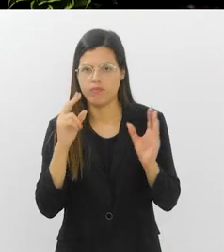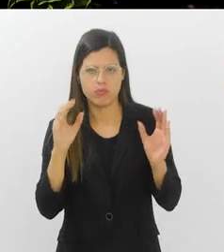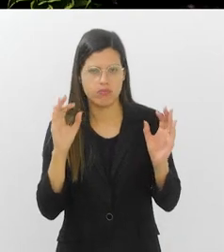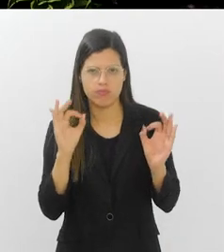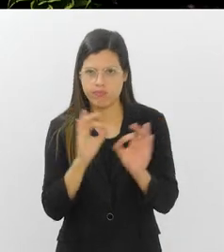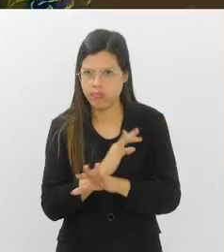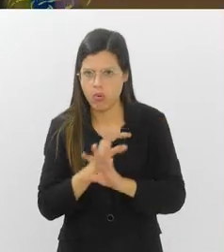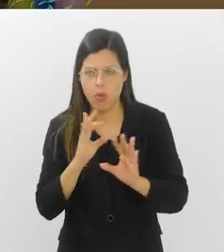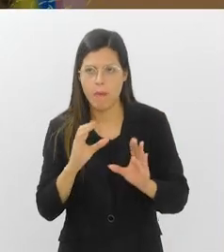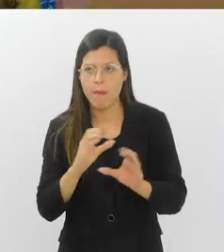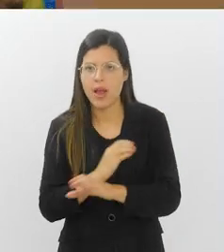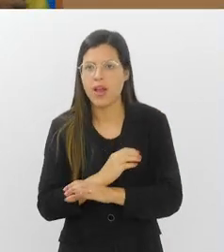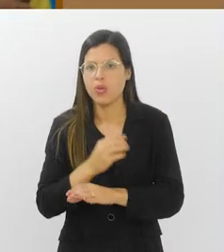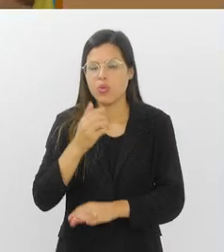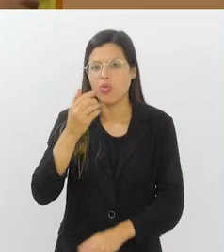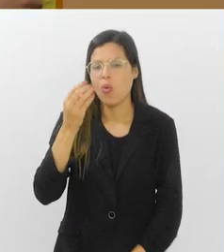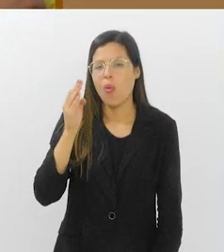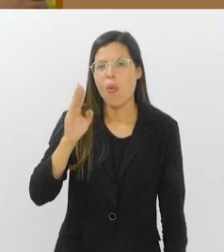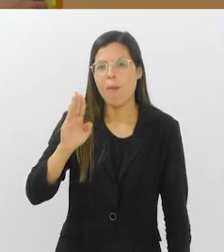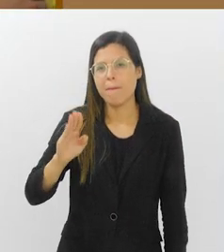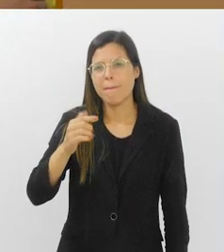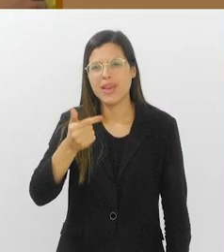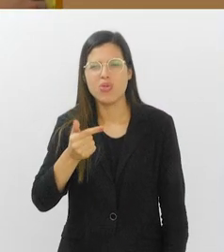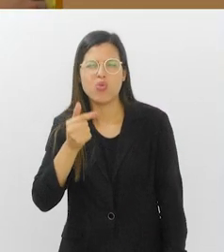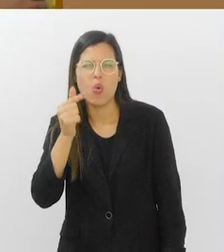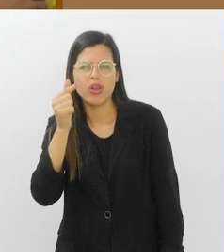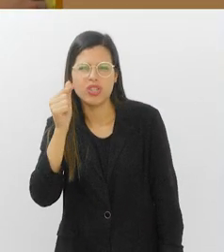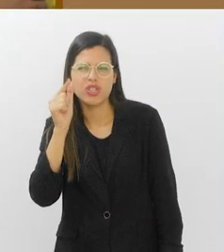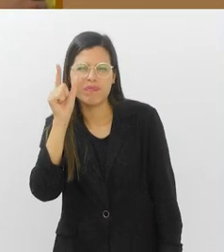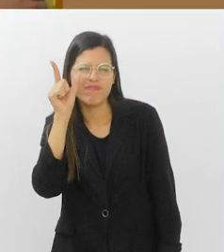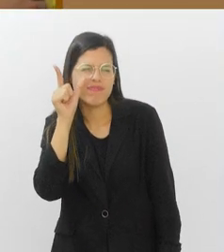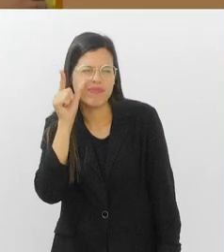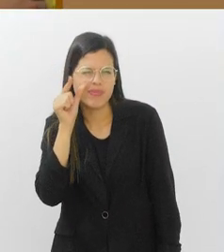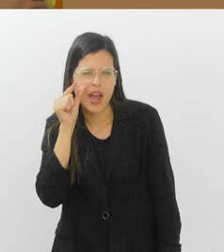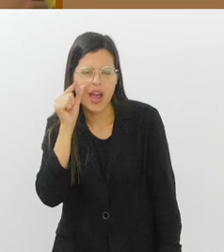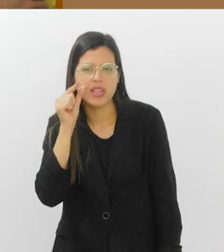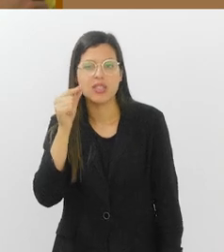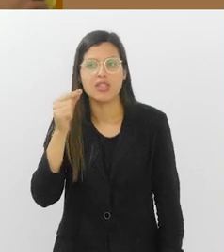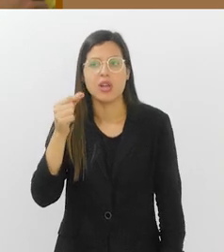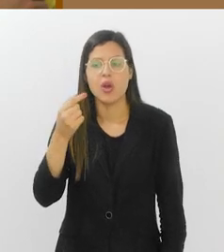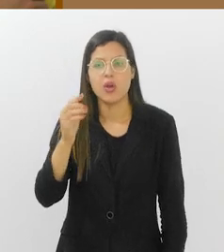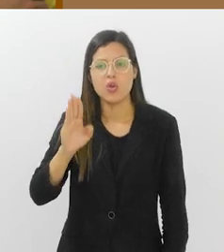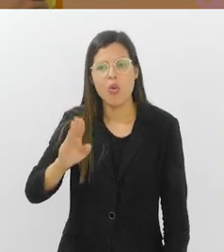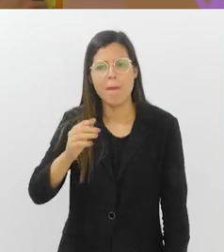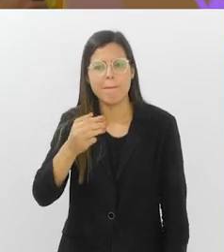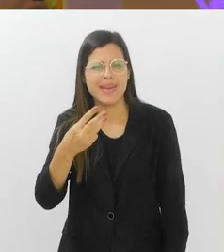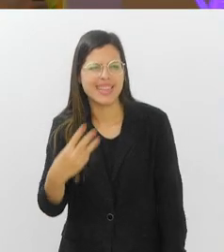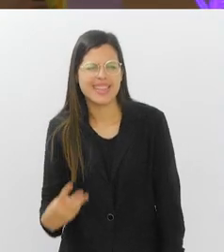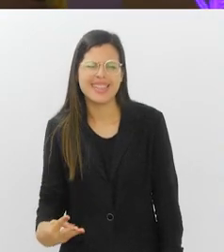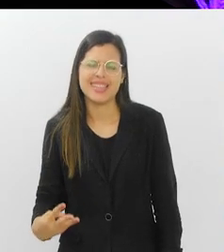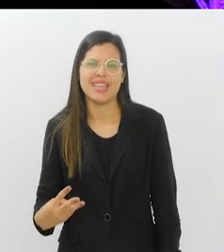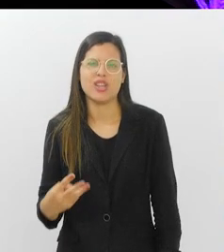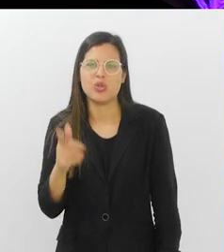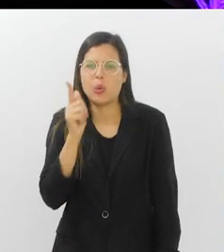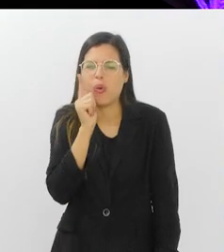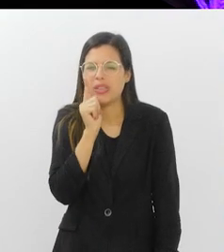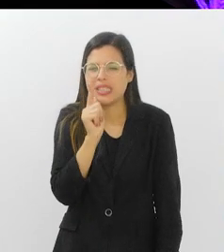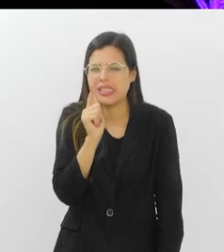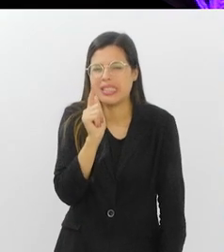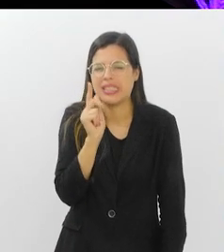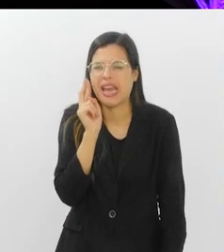visão que enxerga um pouquinho e o B3 é um baixa visão que já enxerga bem mais quase uma pessoa sem deficiência